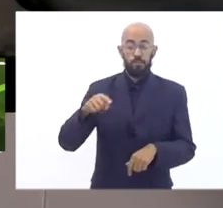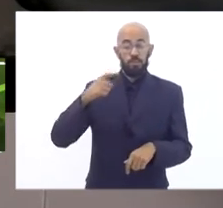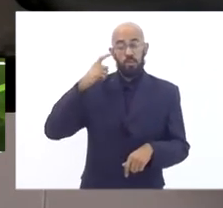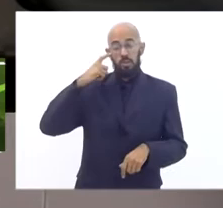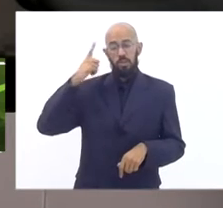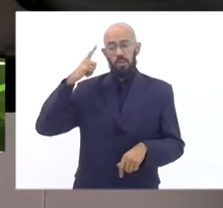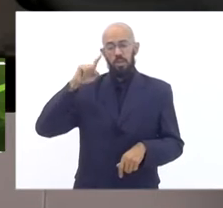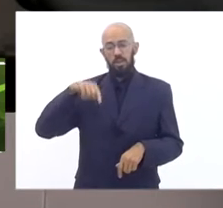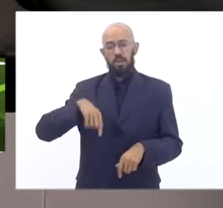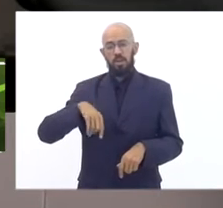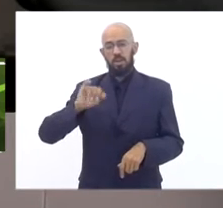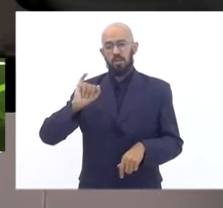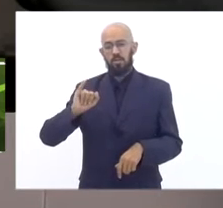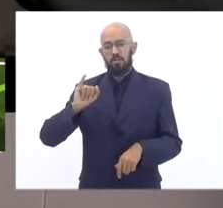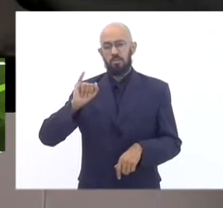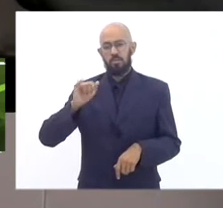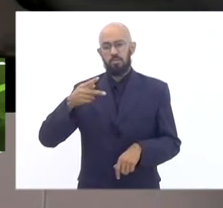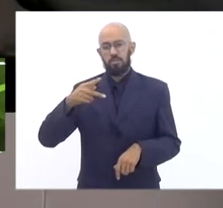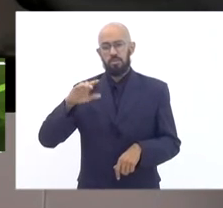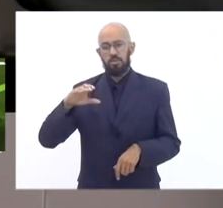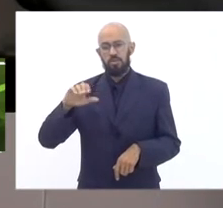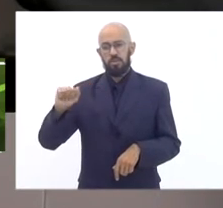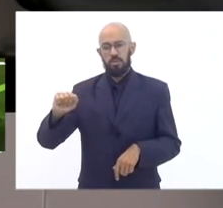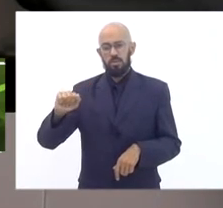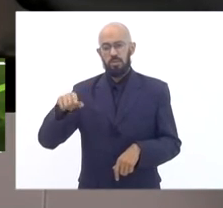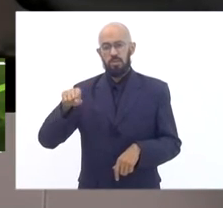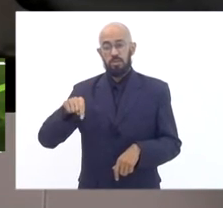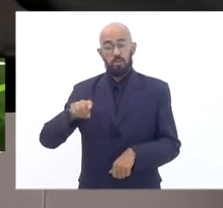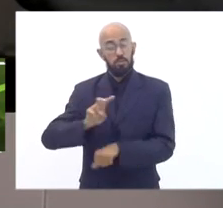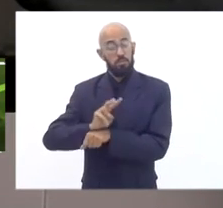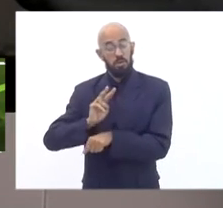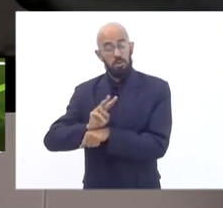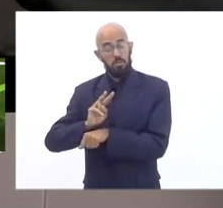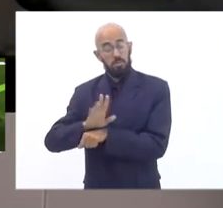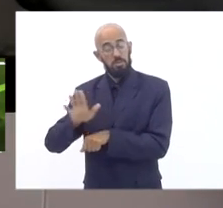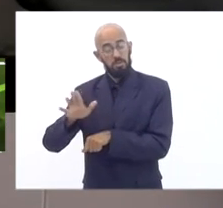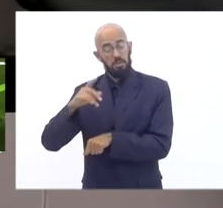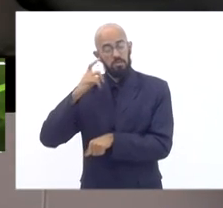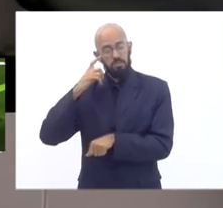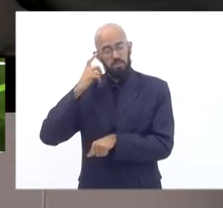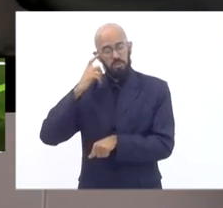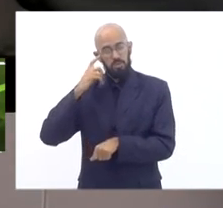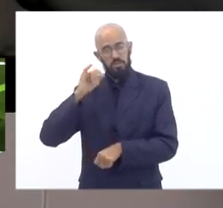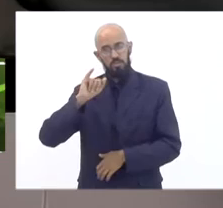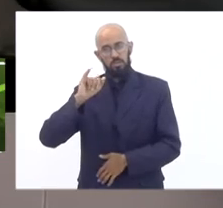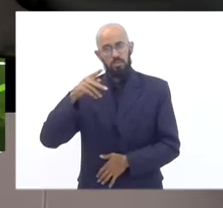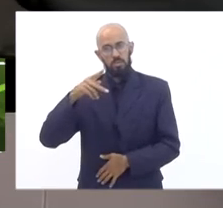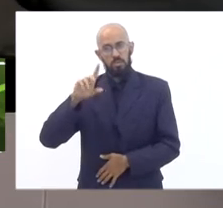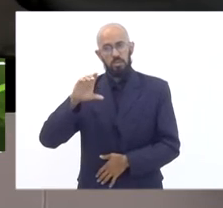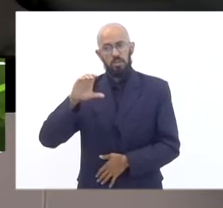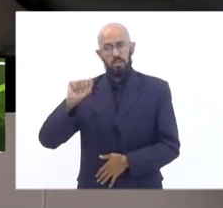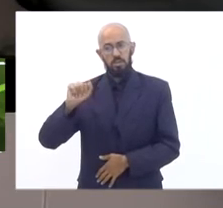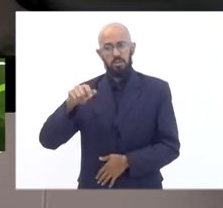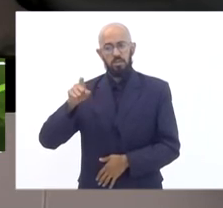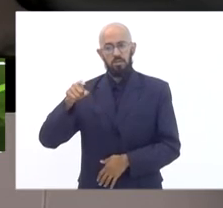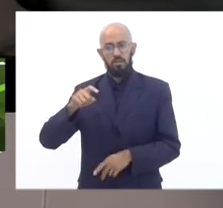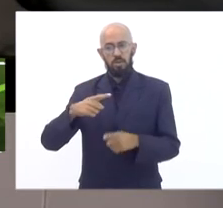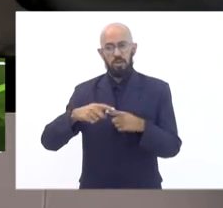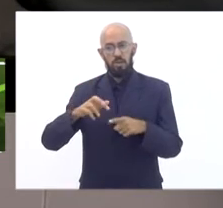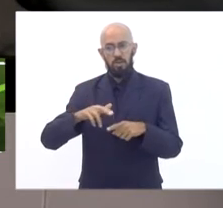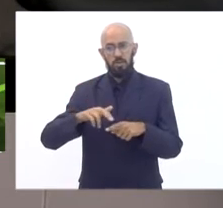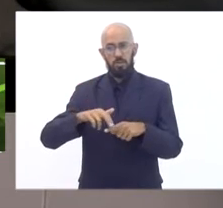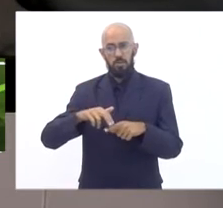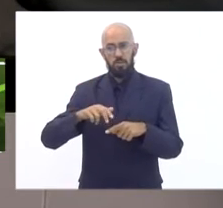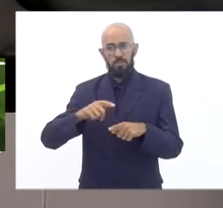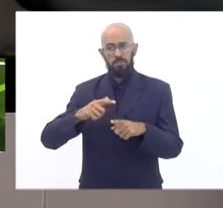claro, é que o índice que está na mesa hoje temporariamente seria o IPCA, para que então a cesta que o doutor Felipe falou na